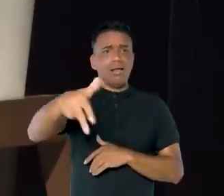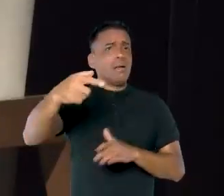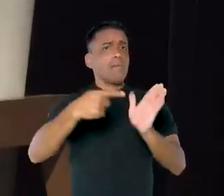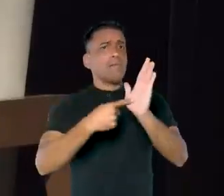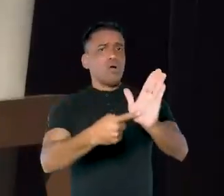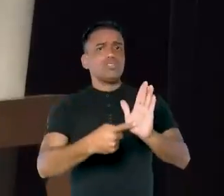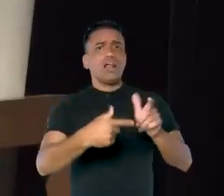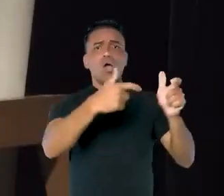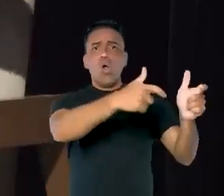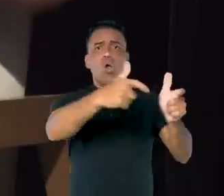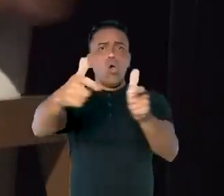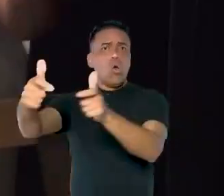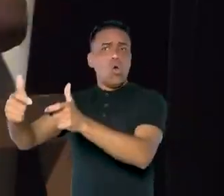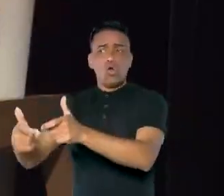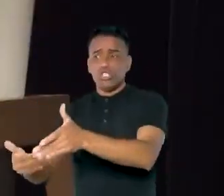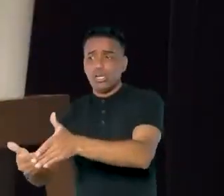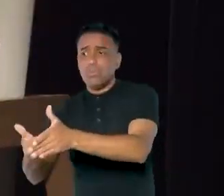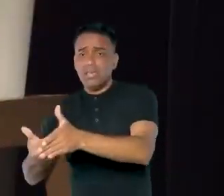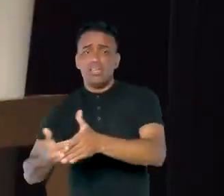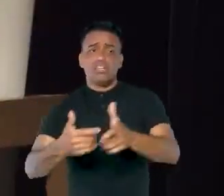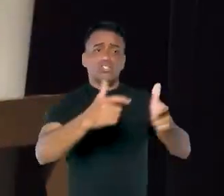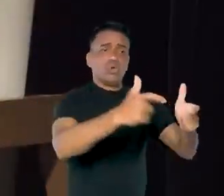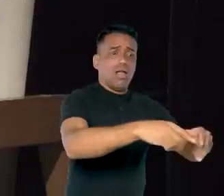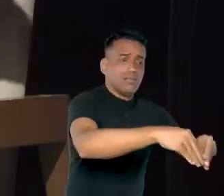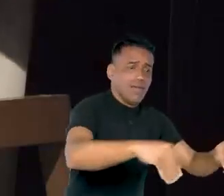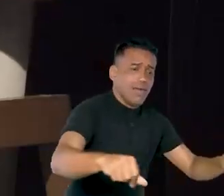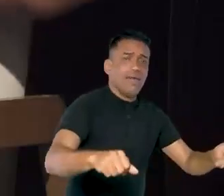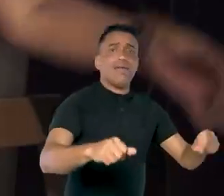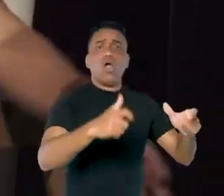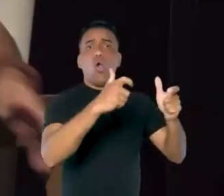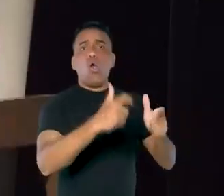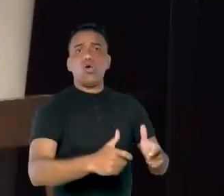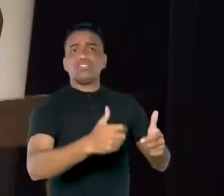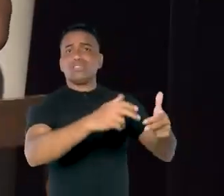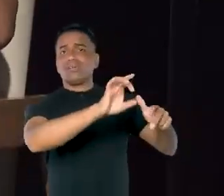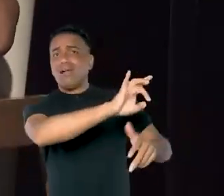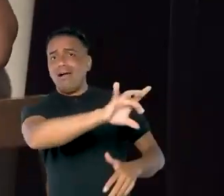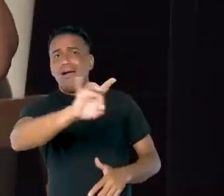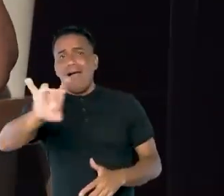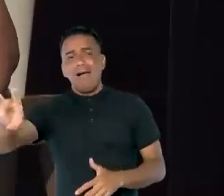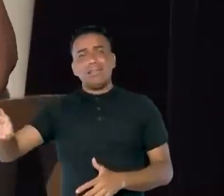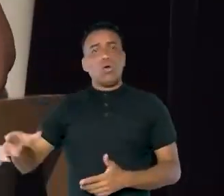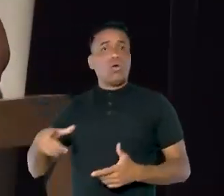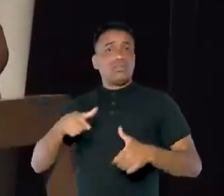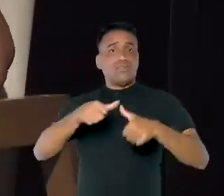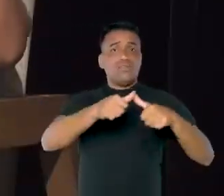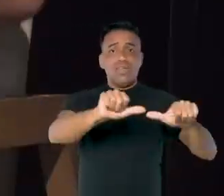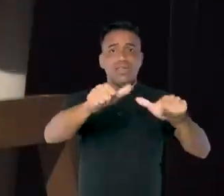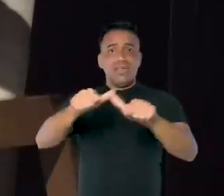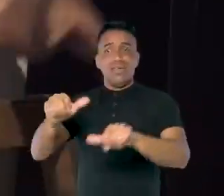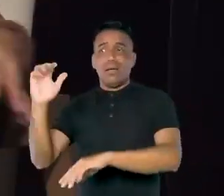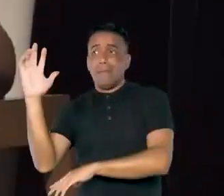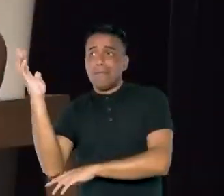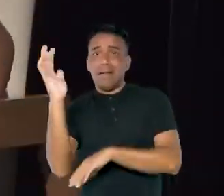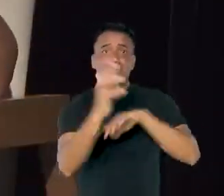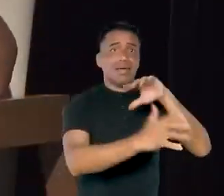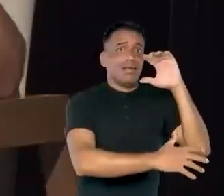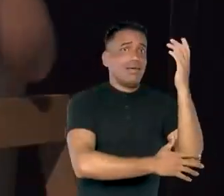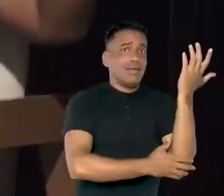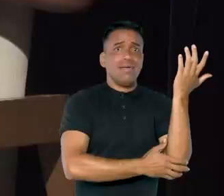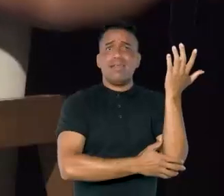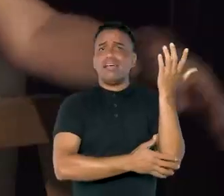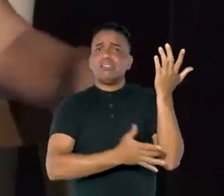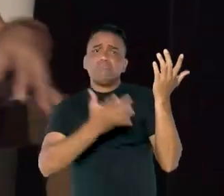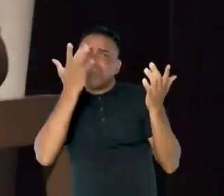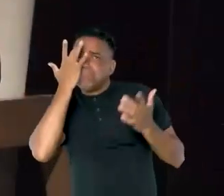mapa, onde é o nosso limite, onde é o nosso território, onde fica Caranã, onde fica as nossas madeiras de lei, né,